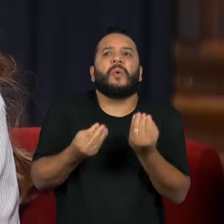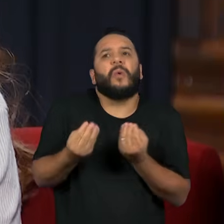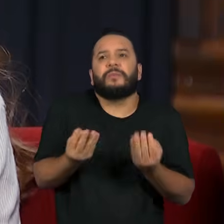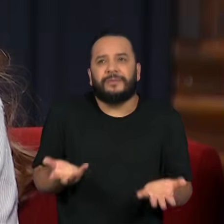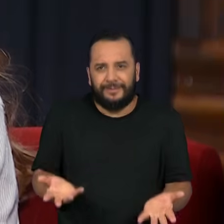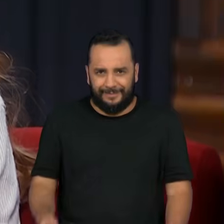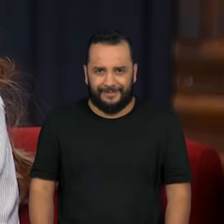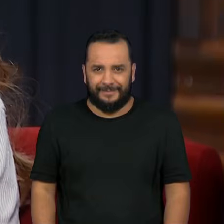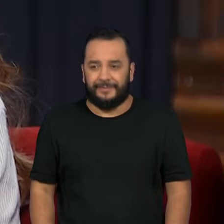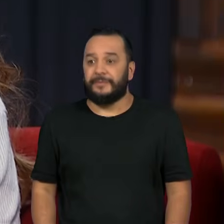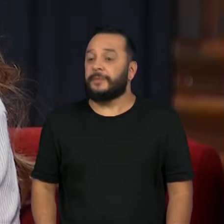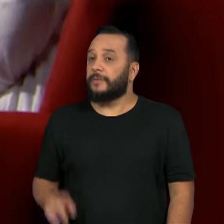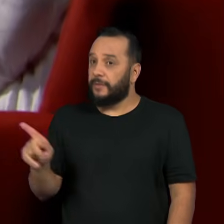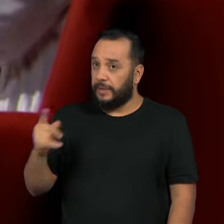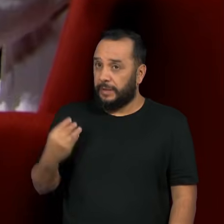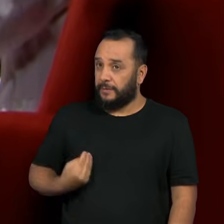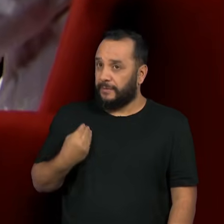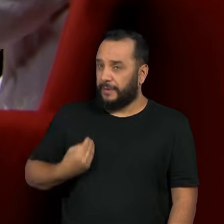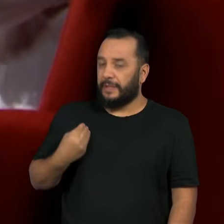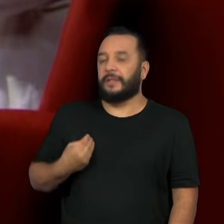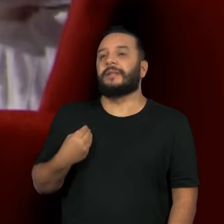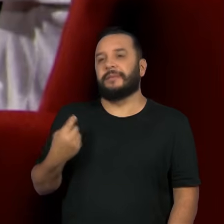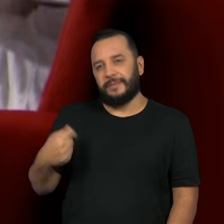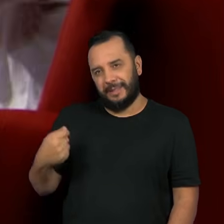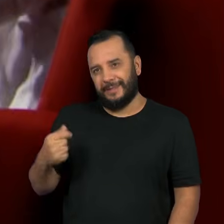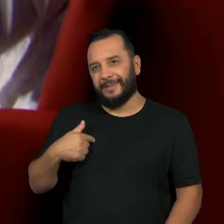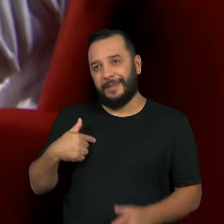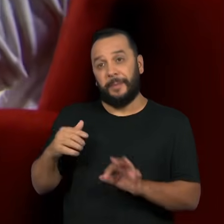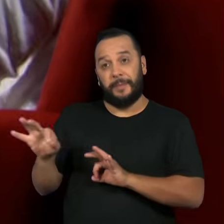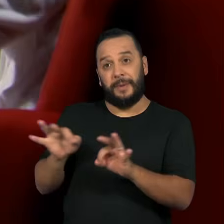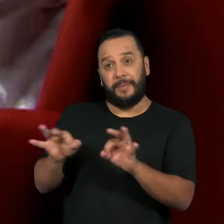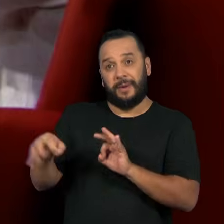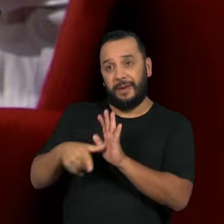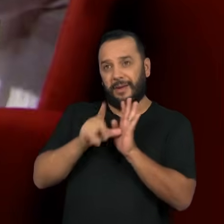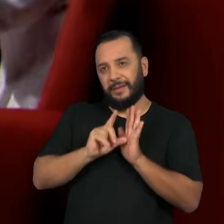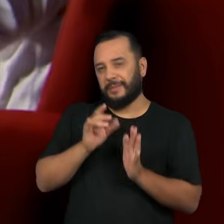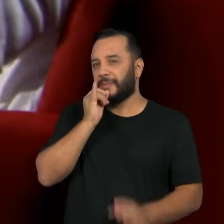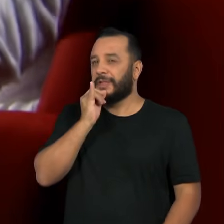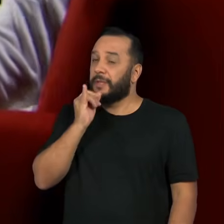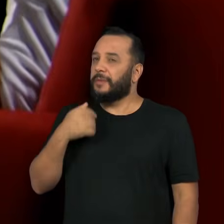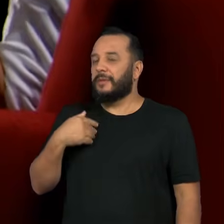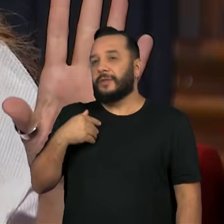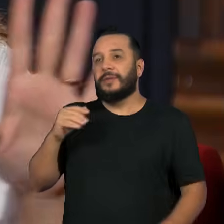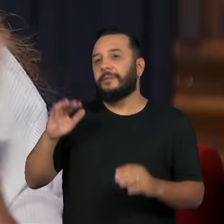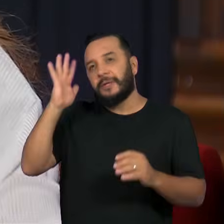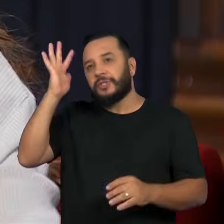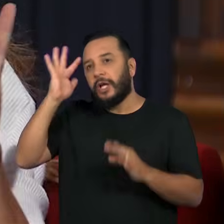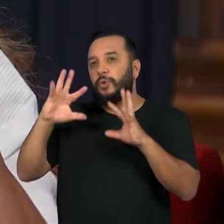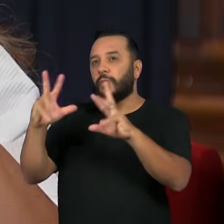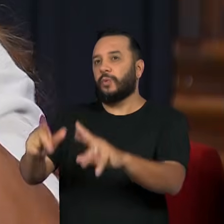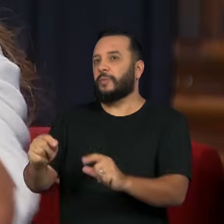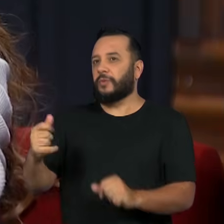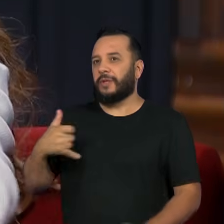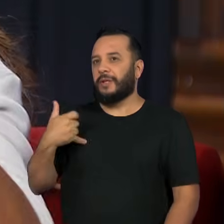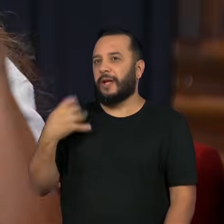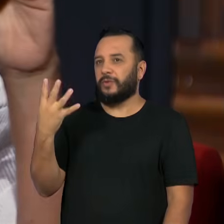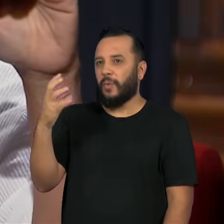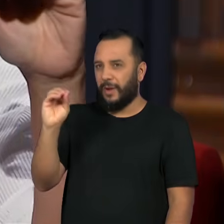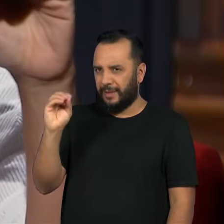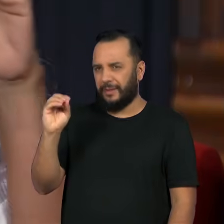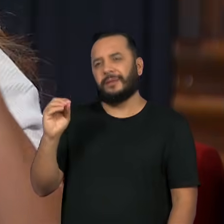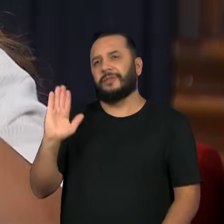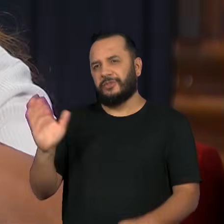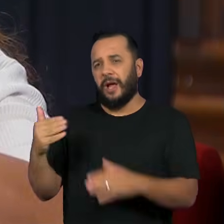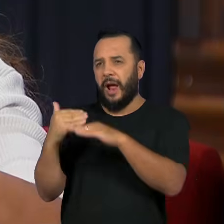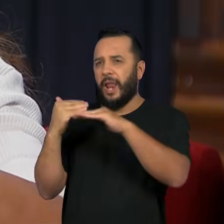Você tem que se preparar. Vamos supor que todo mundo aqui tivesse agora 40 anos. Ah, Todo mundo nivelado